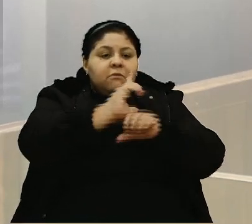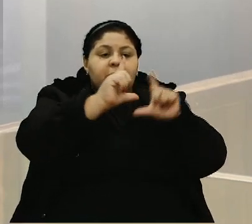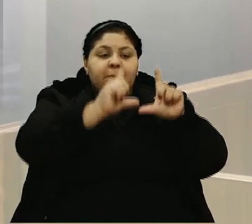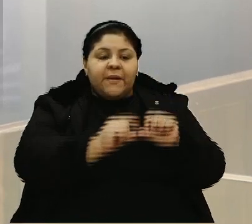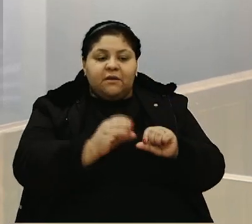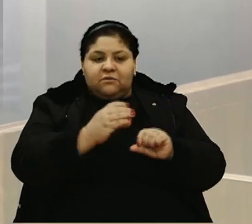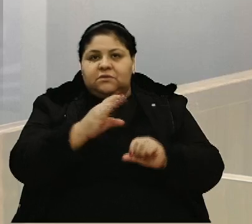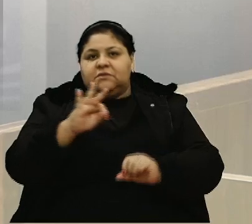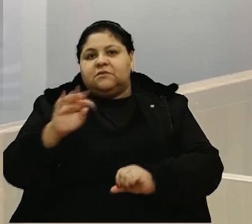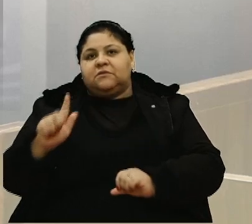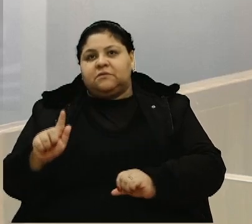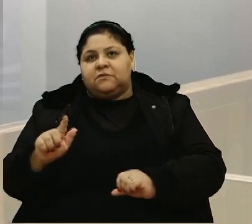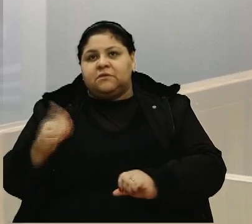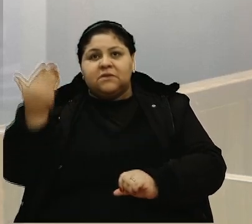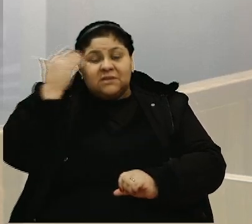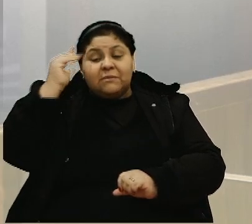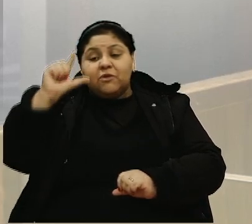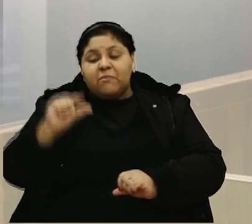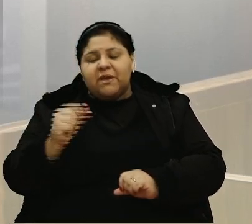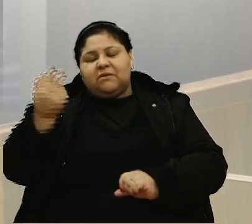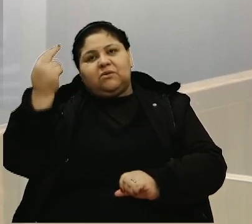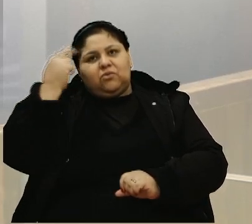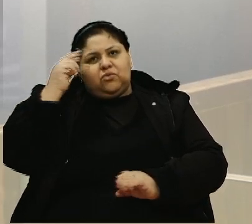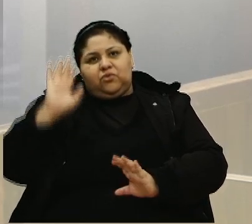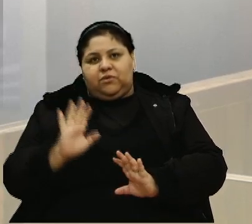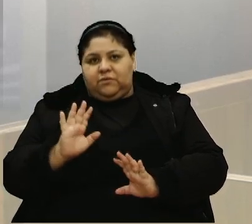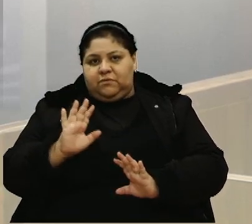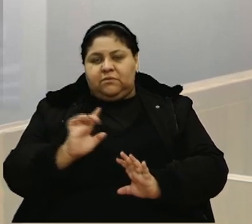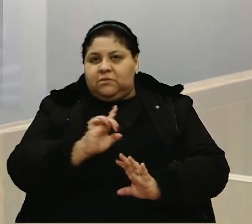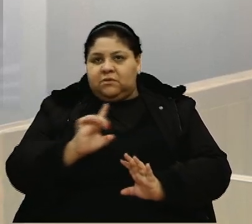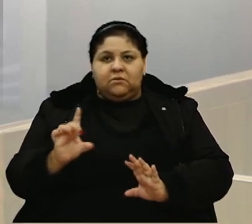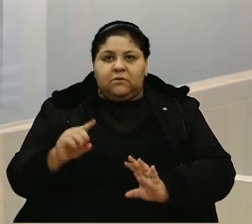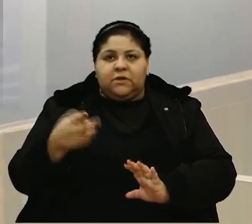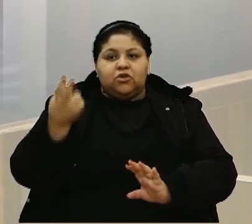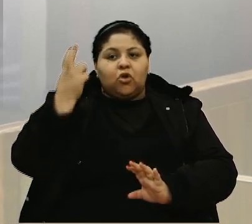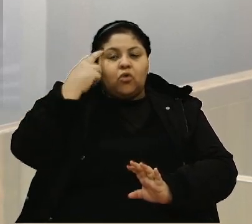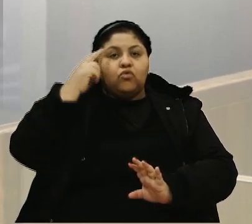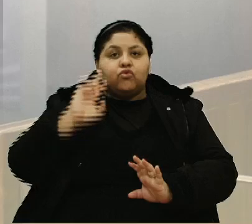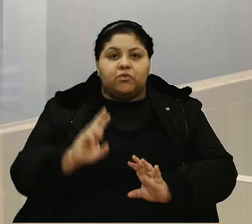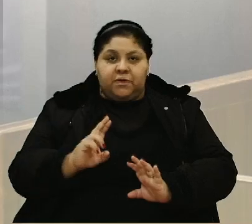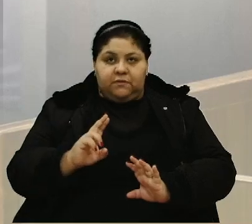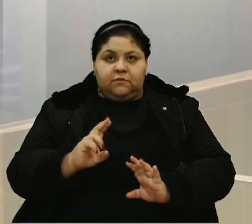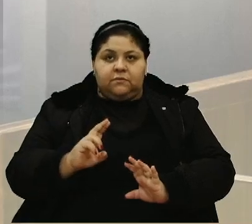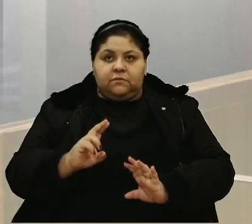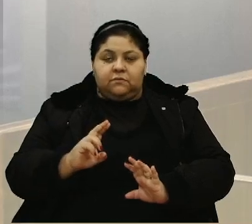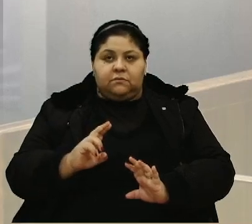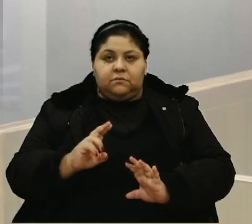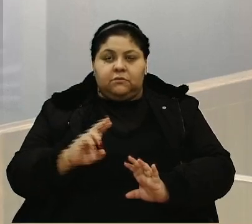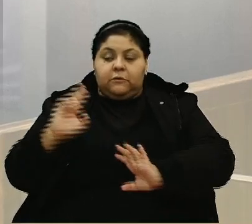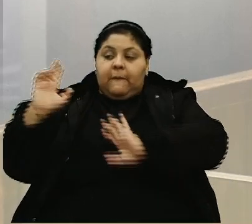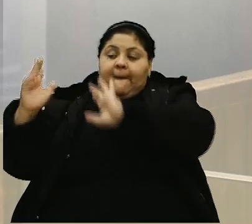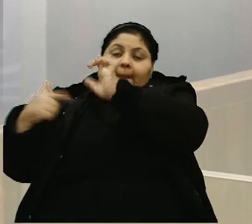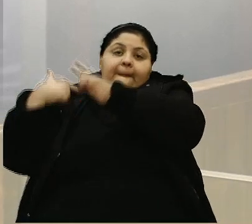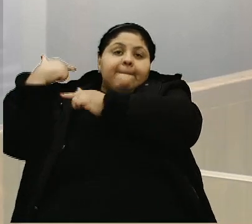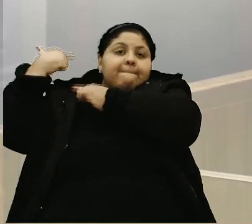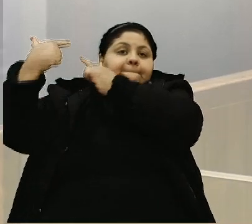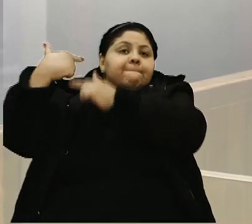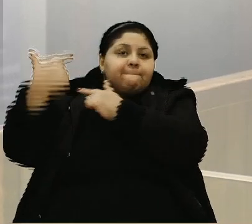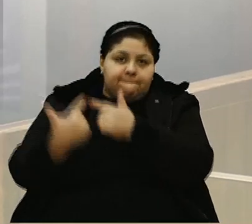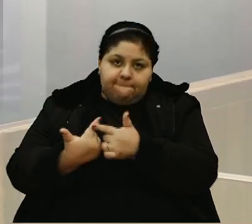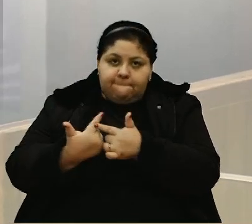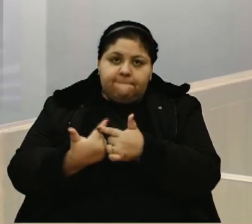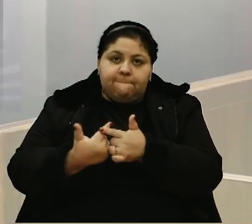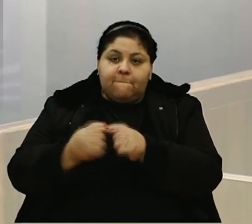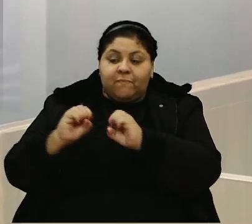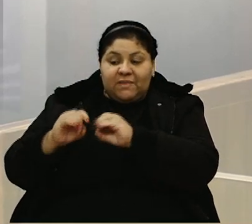CTGs, sabendo menos da nossa cultura. E não é só questão de cultura. O meio tradicionalista ensina muito